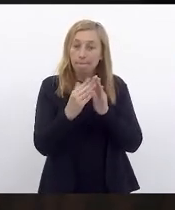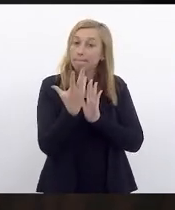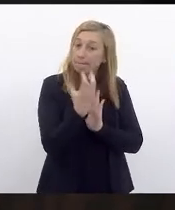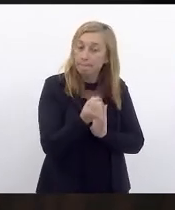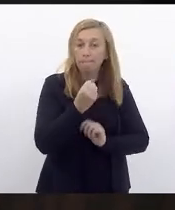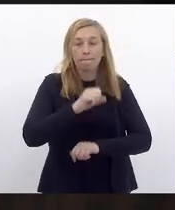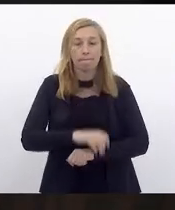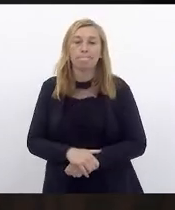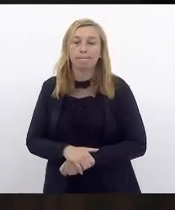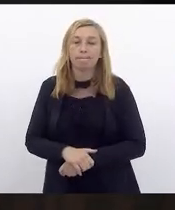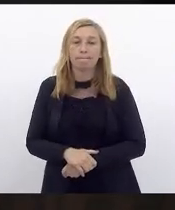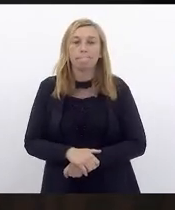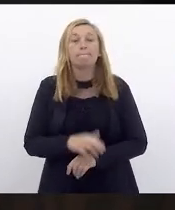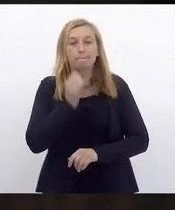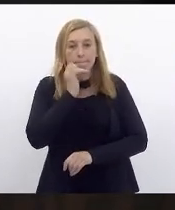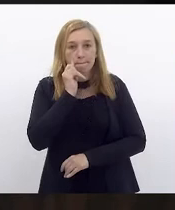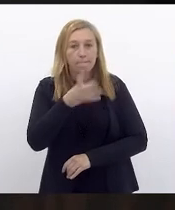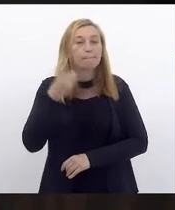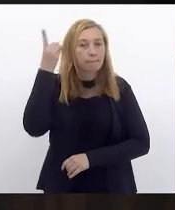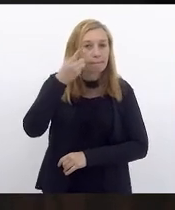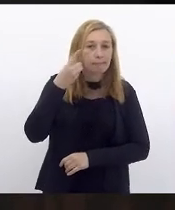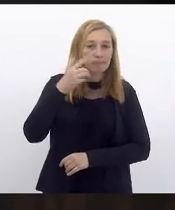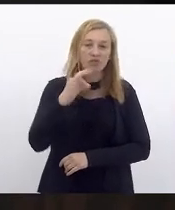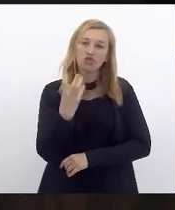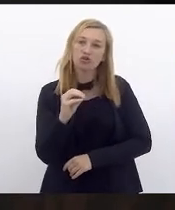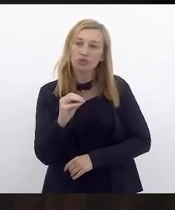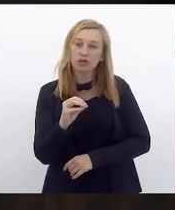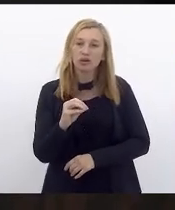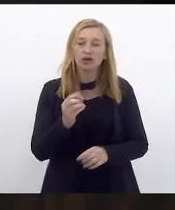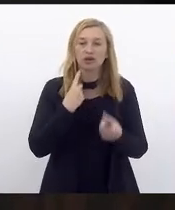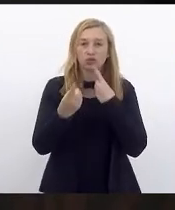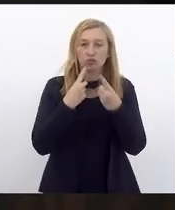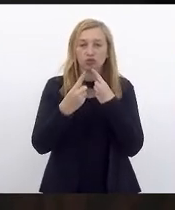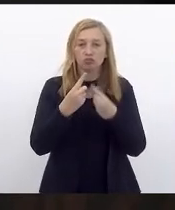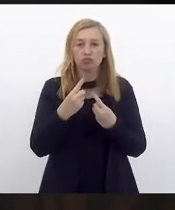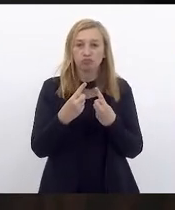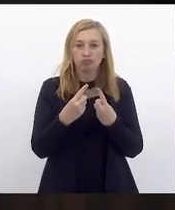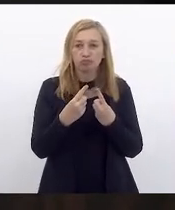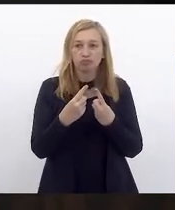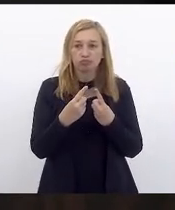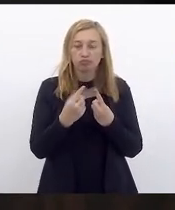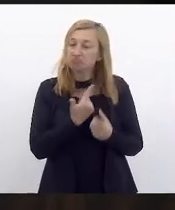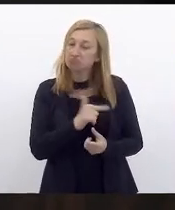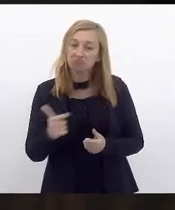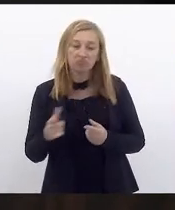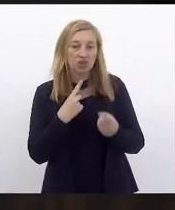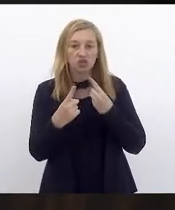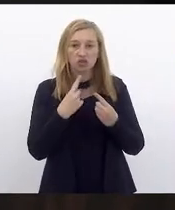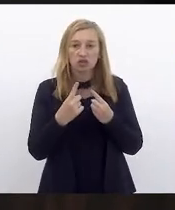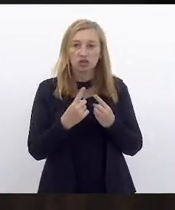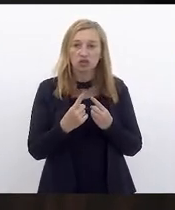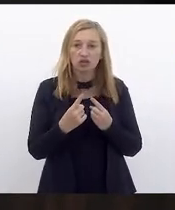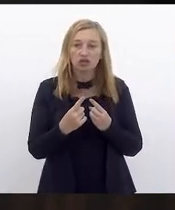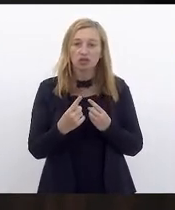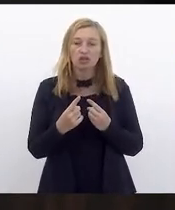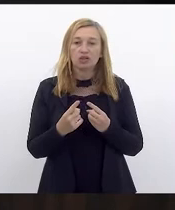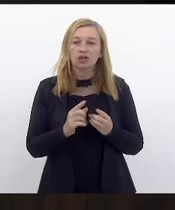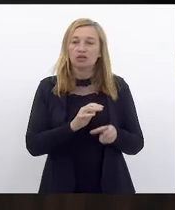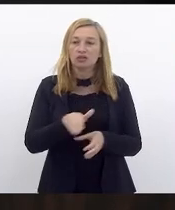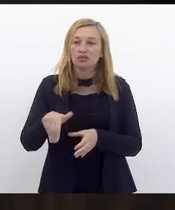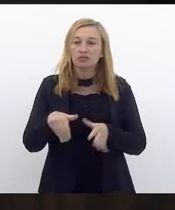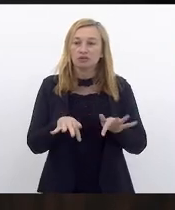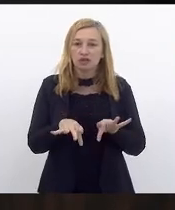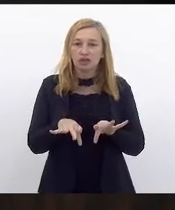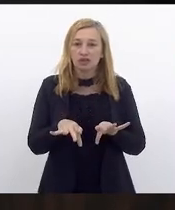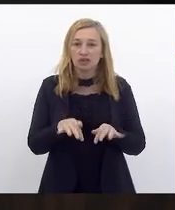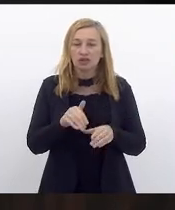favorável. Relator, deputado Chico Machado. Em discussão. Os senhores, não havendo quem queira discutir, encerrada